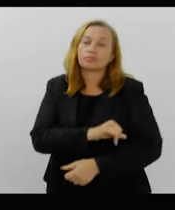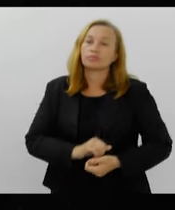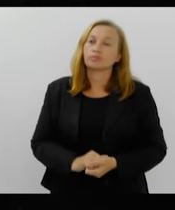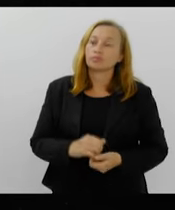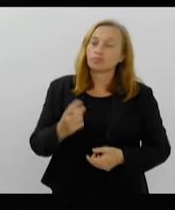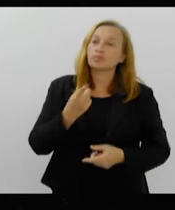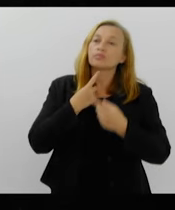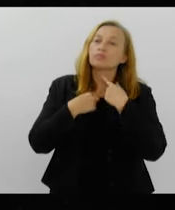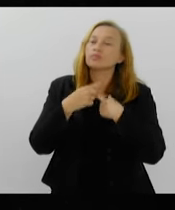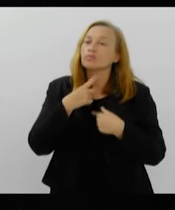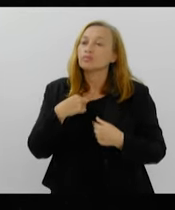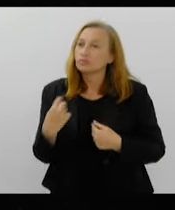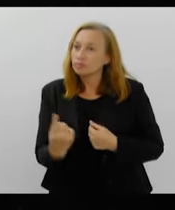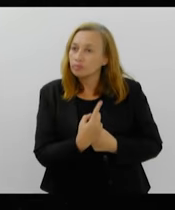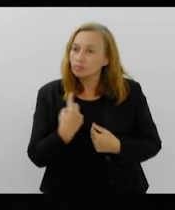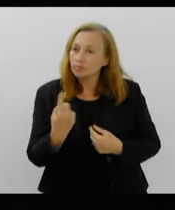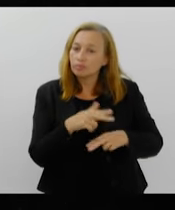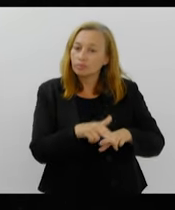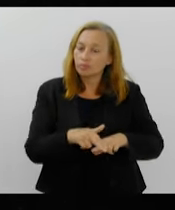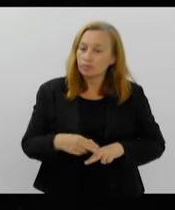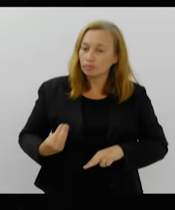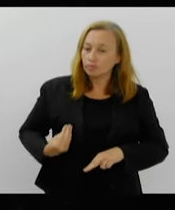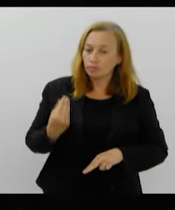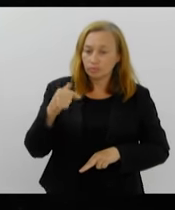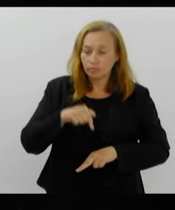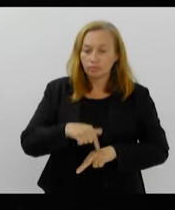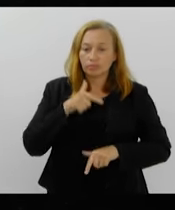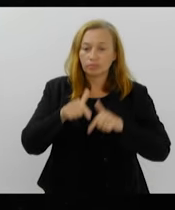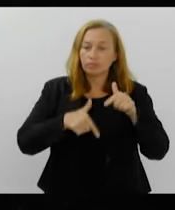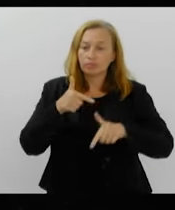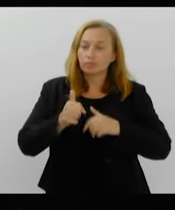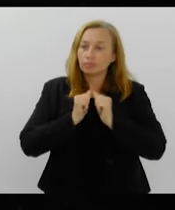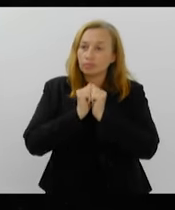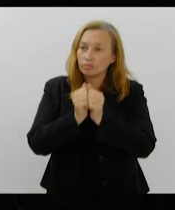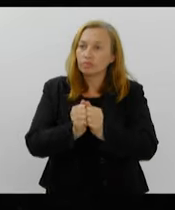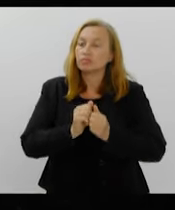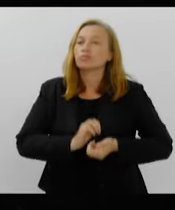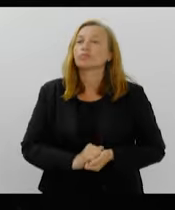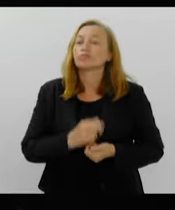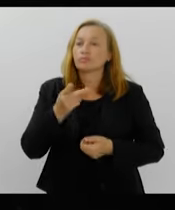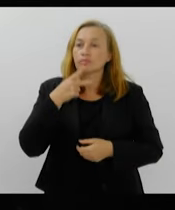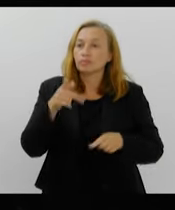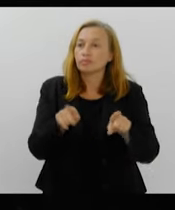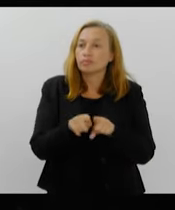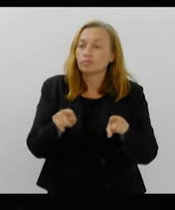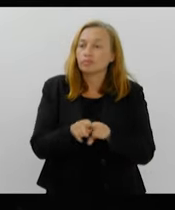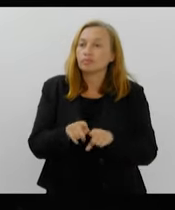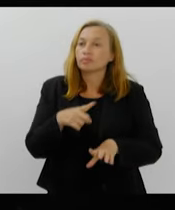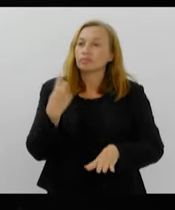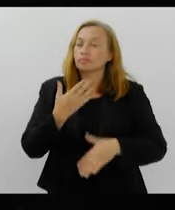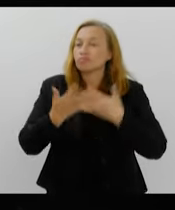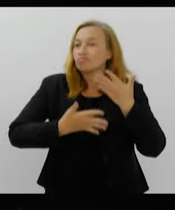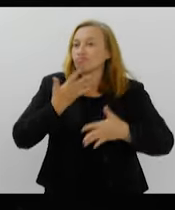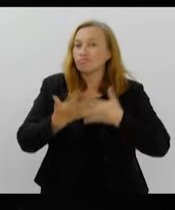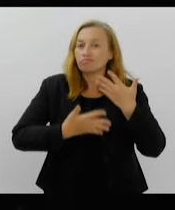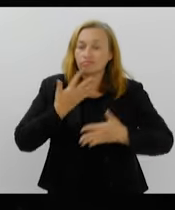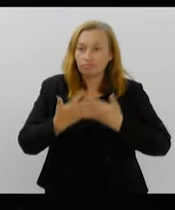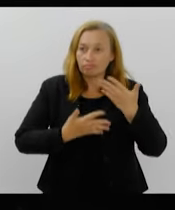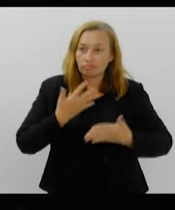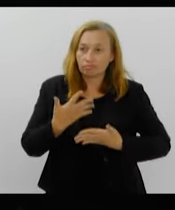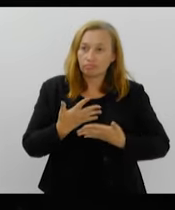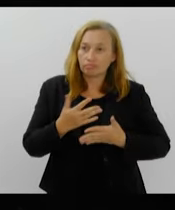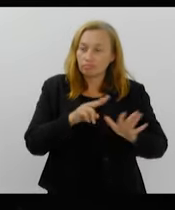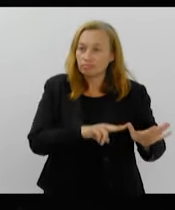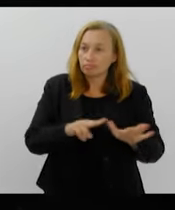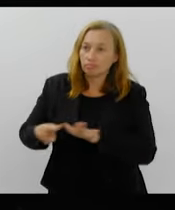nosso desejo e é para isso que a gente vem trabalhando diuturnamente dizer também da nossa alegria de na